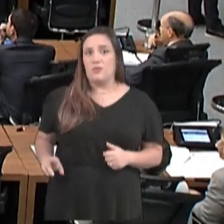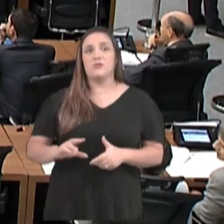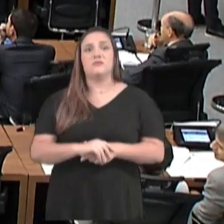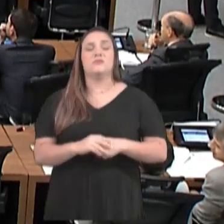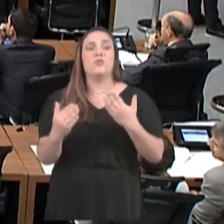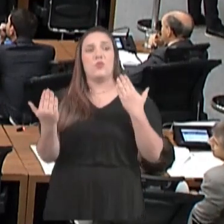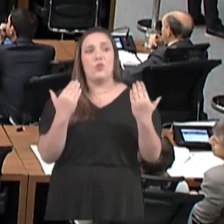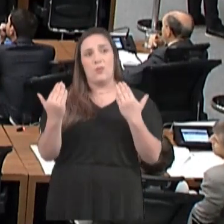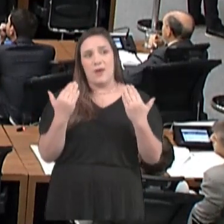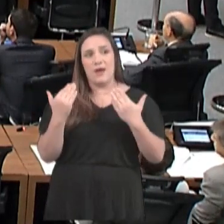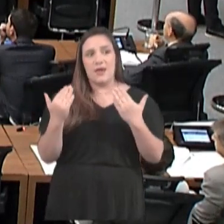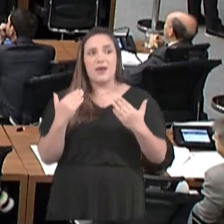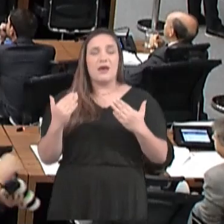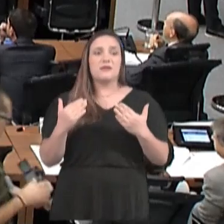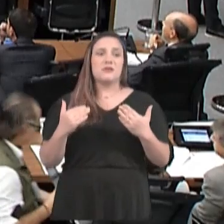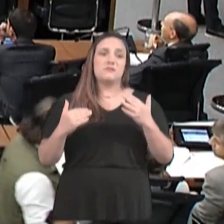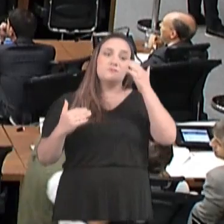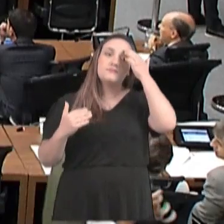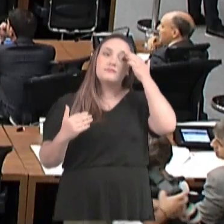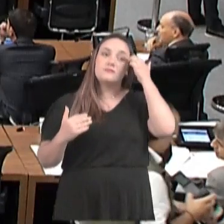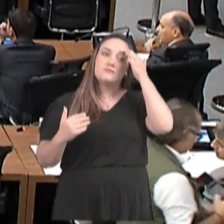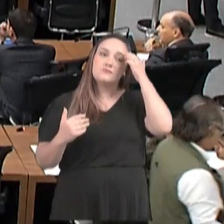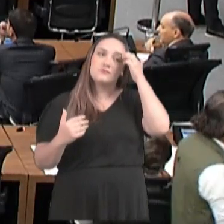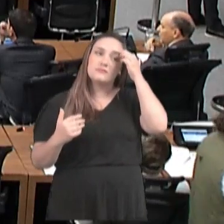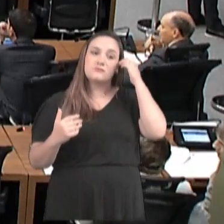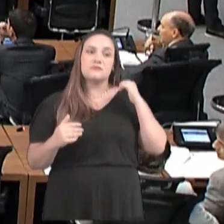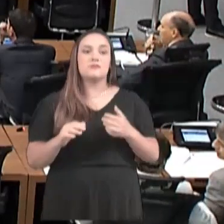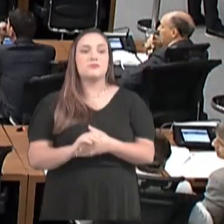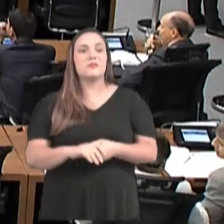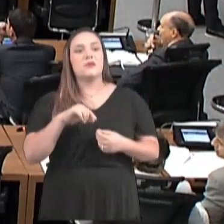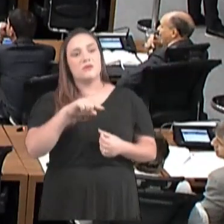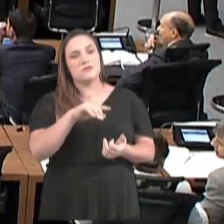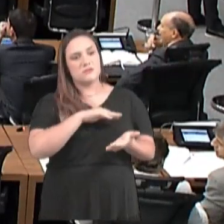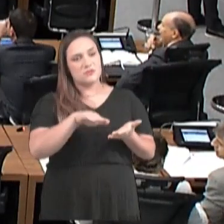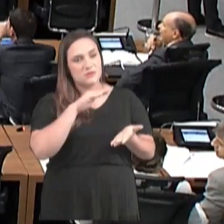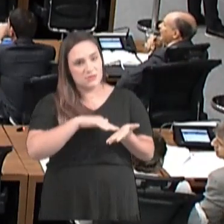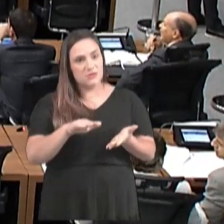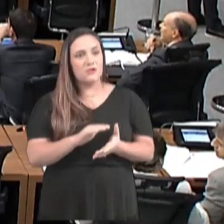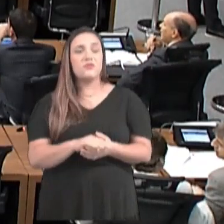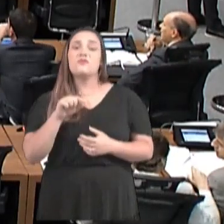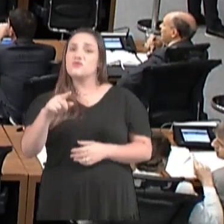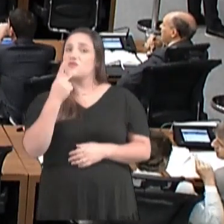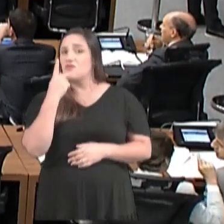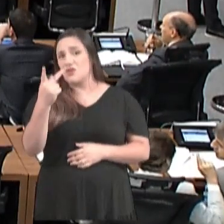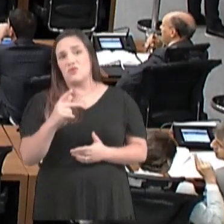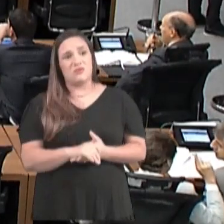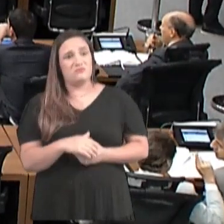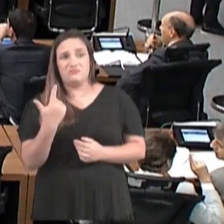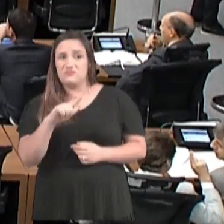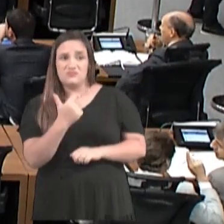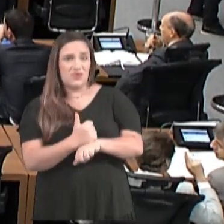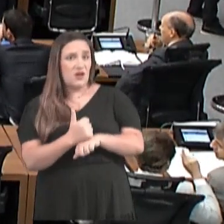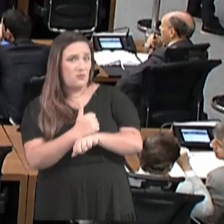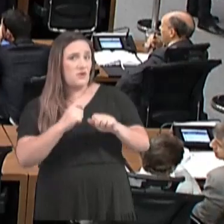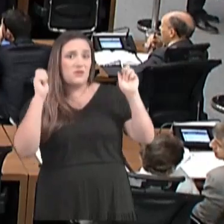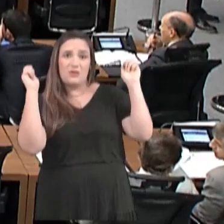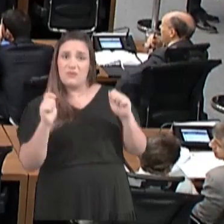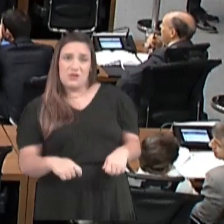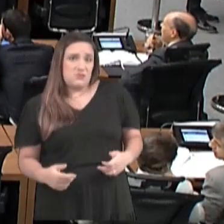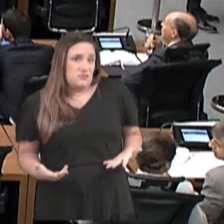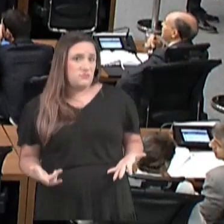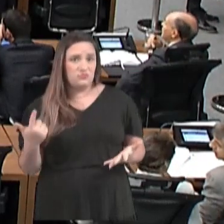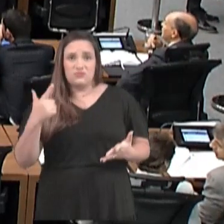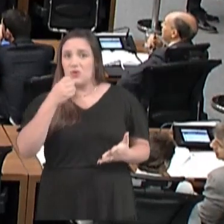desde a redemocratização, esse secretário que Vossa Excelência diz que não tem qualidade